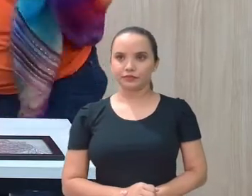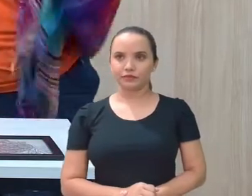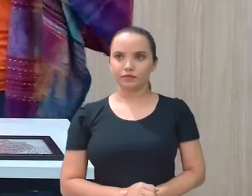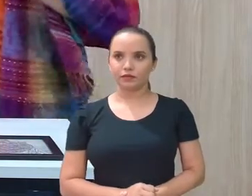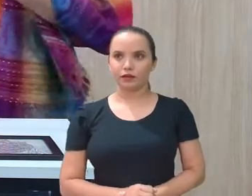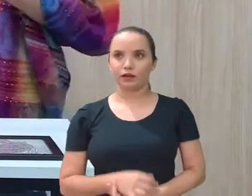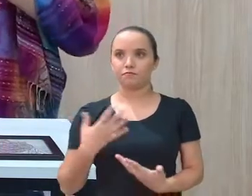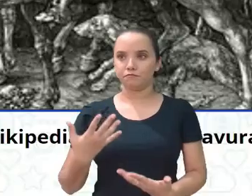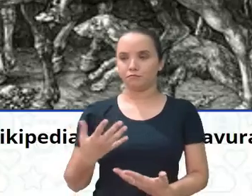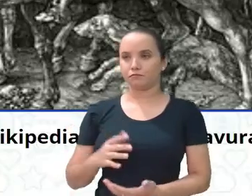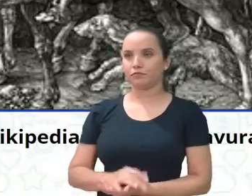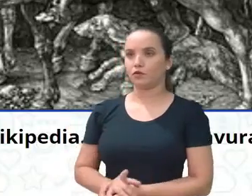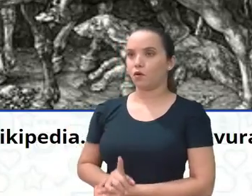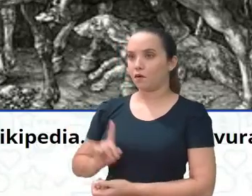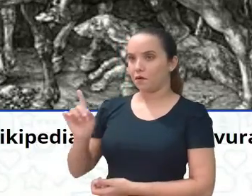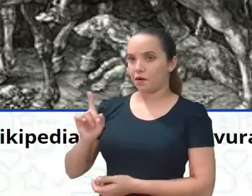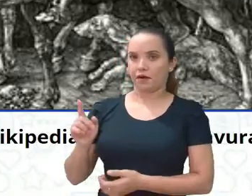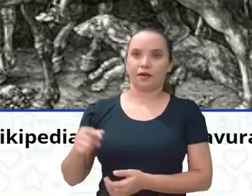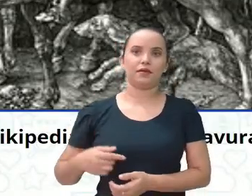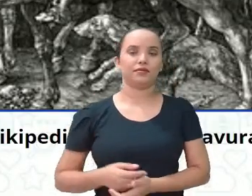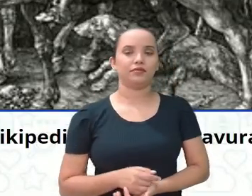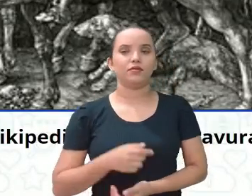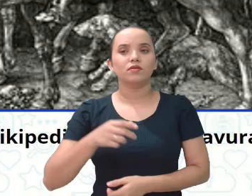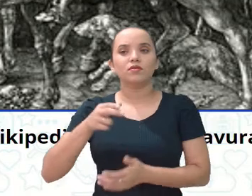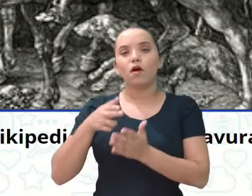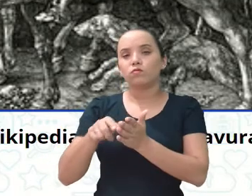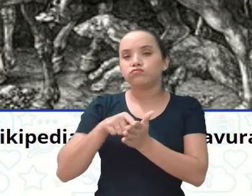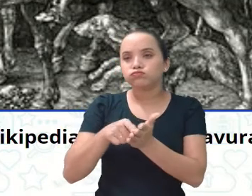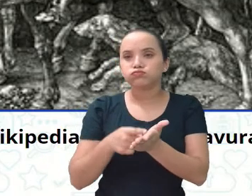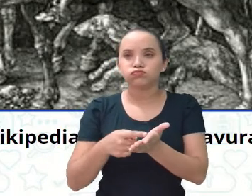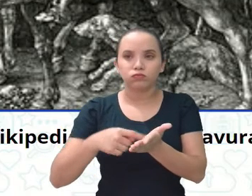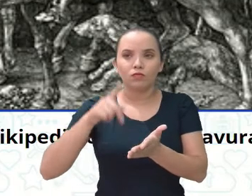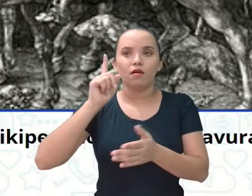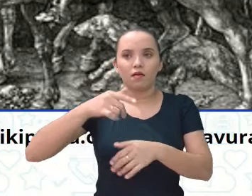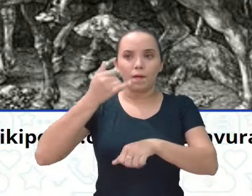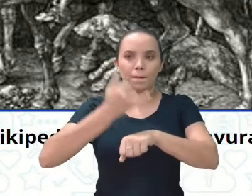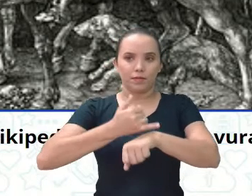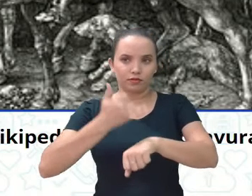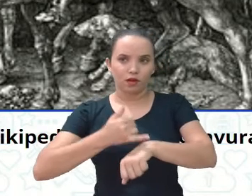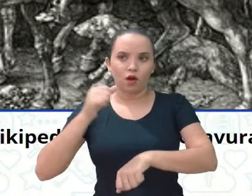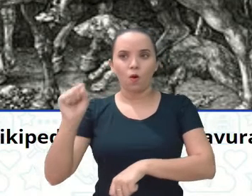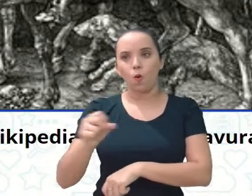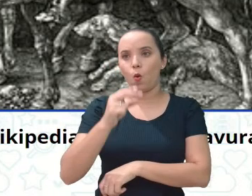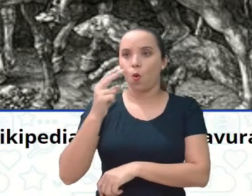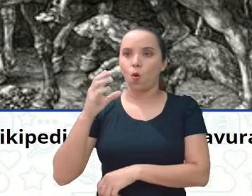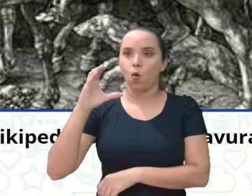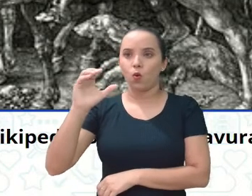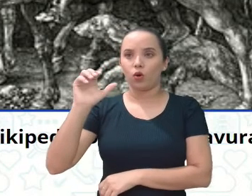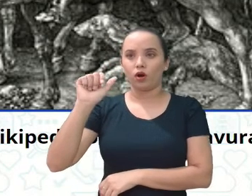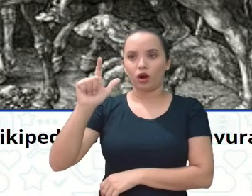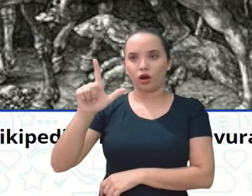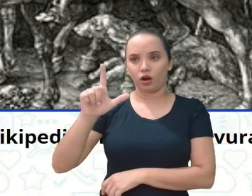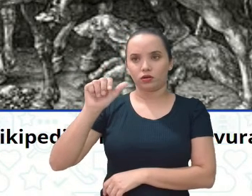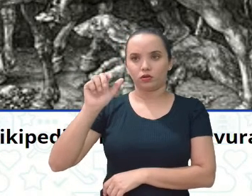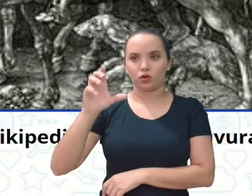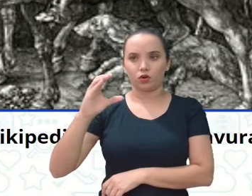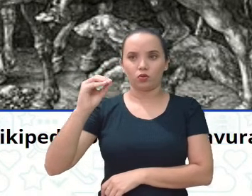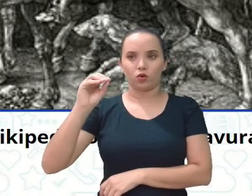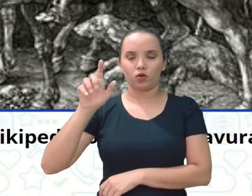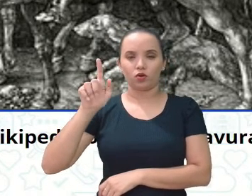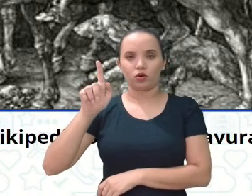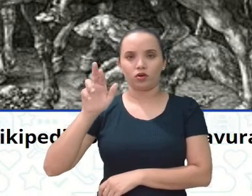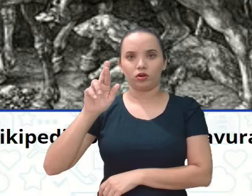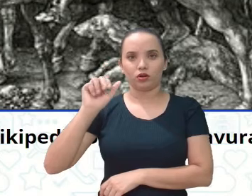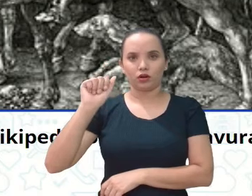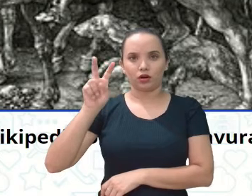Essa gravura em metal ou calcogravura, né, ou calcografia, começou a ser utilizada